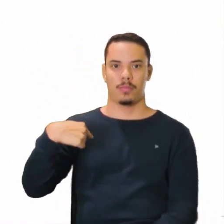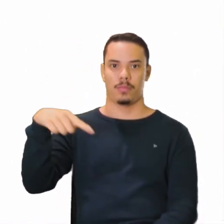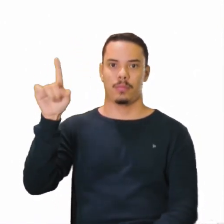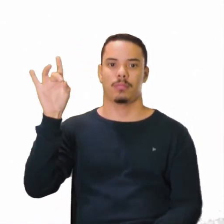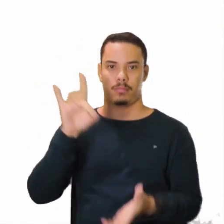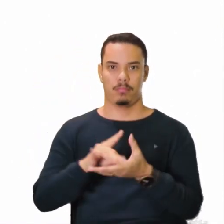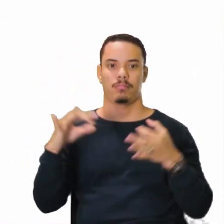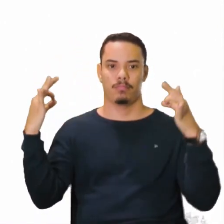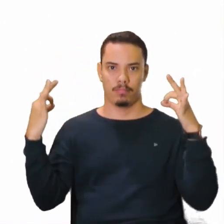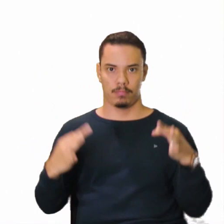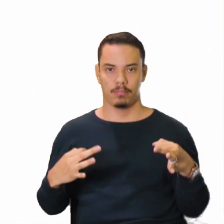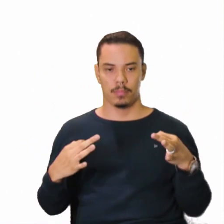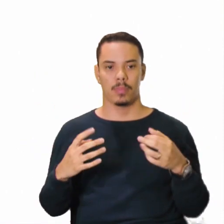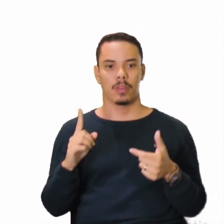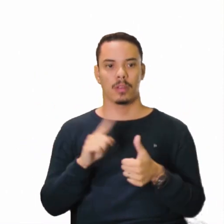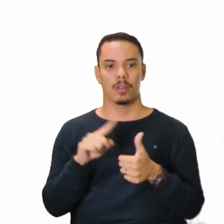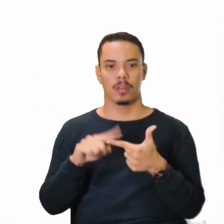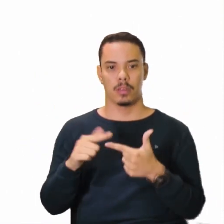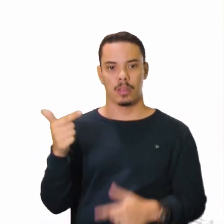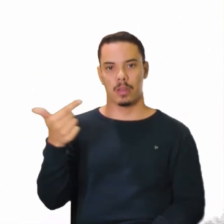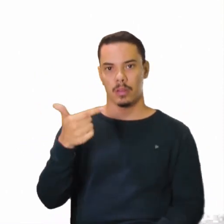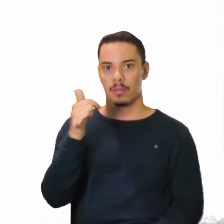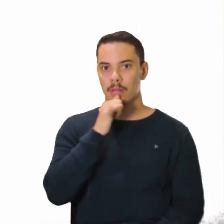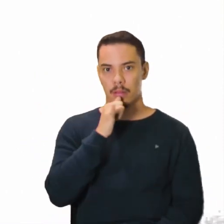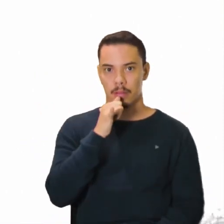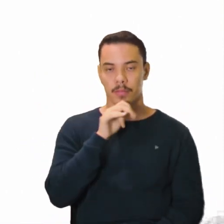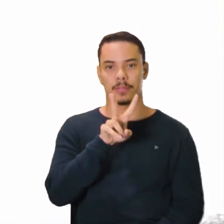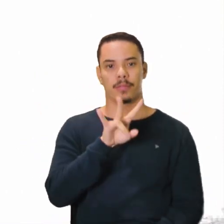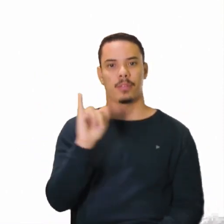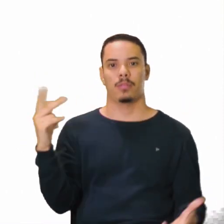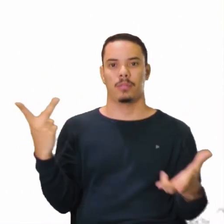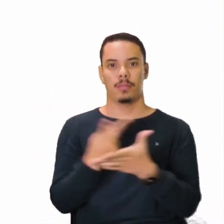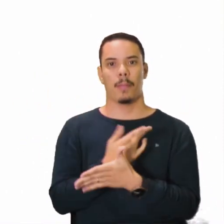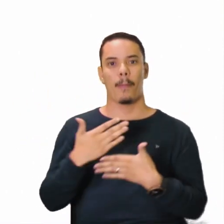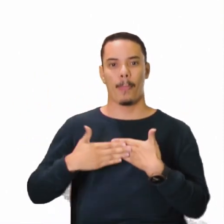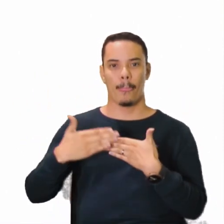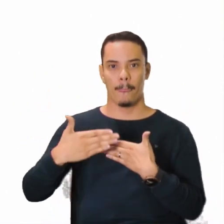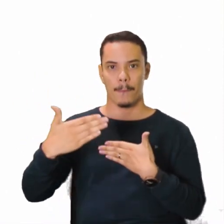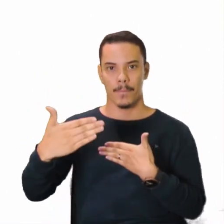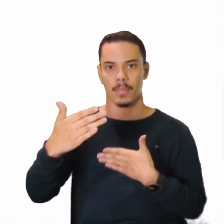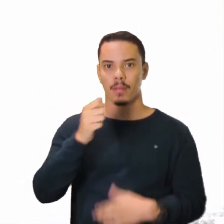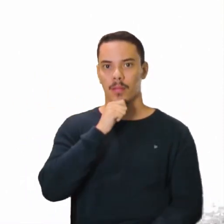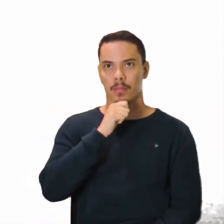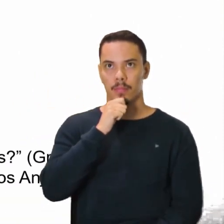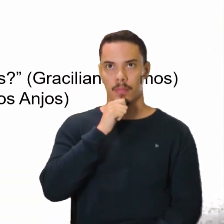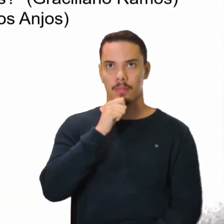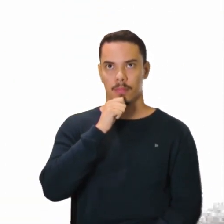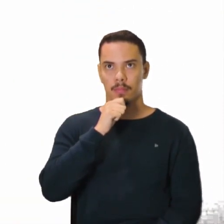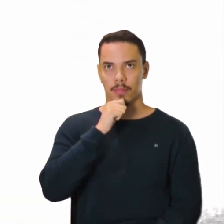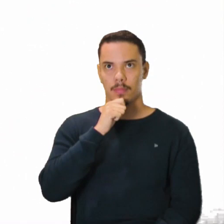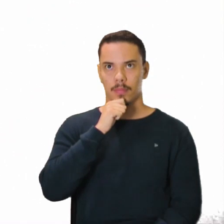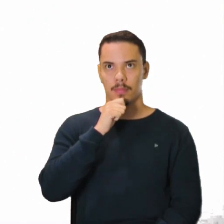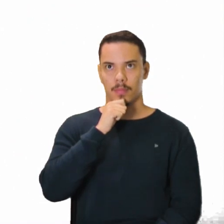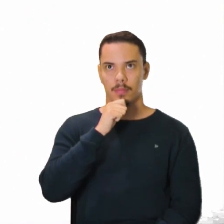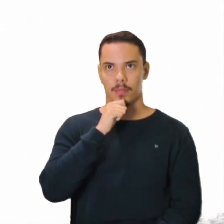certo? No segundo exemplo. Uma ação que ainda vai acontecer. E bem, assim, um momento presente,